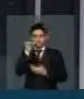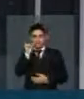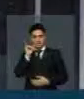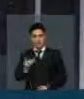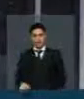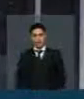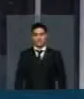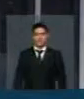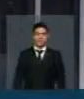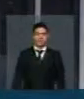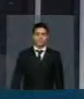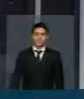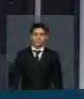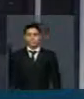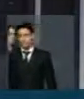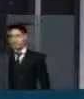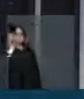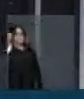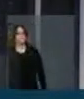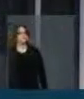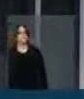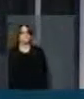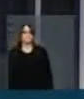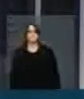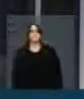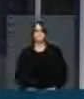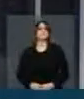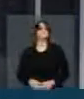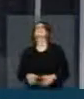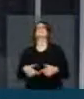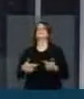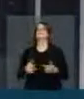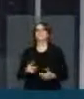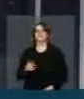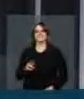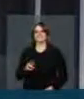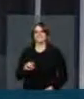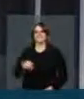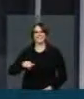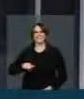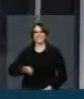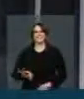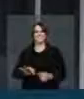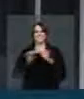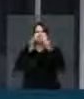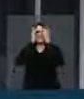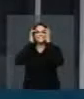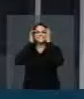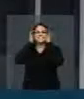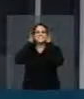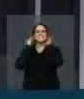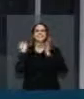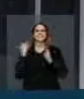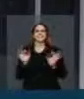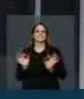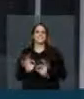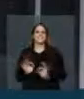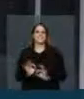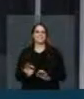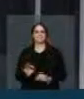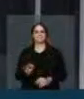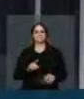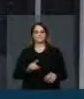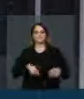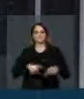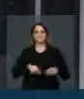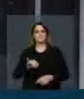pela agricultura familiar do nosso Pronaf, não existia, Albertinho. Pronaf, o agricultor,